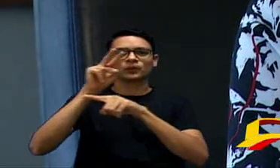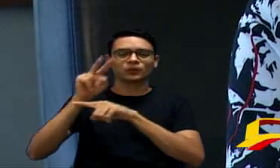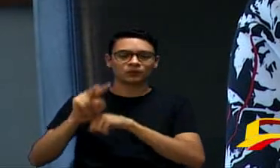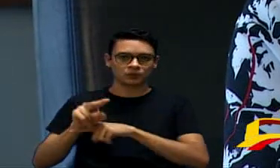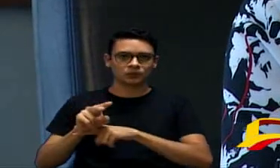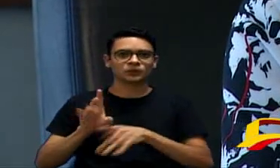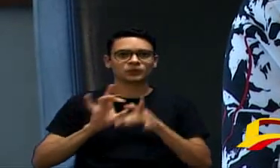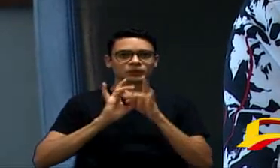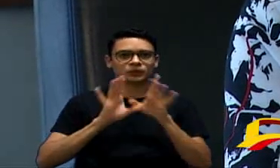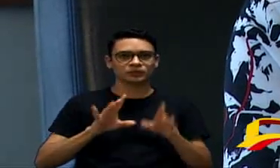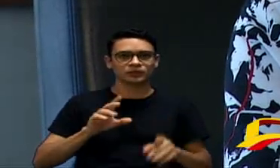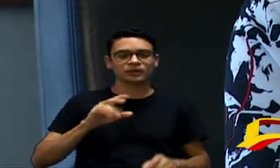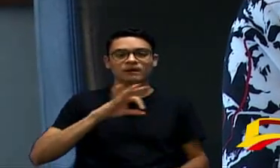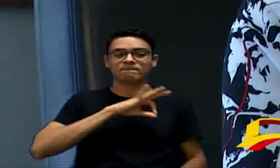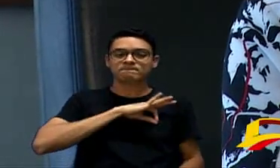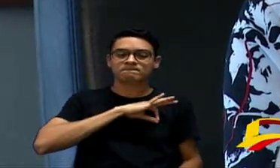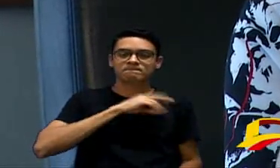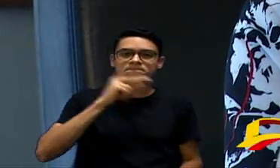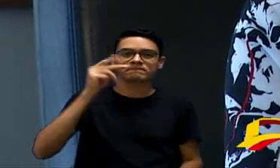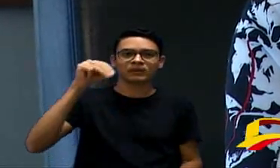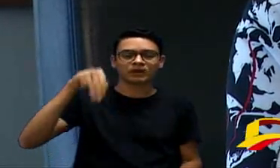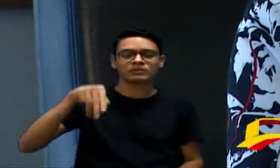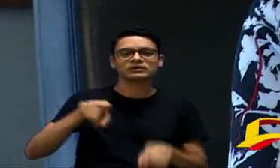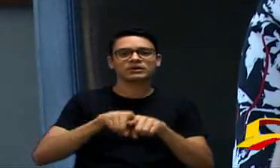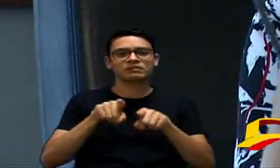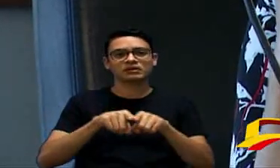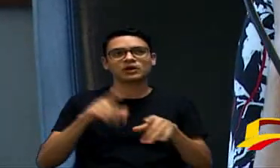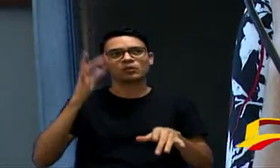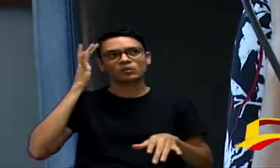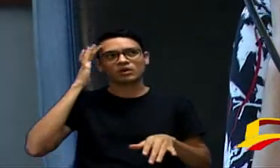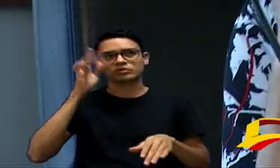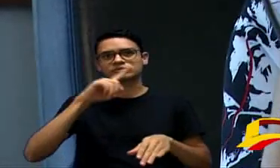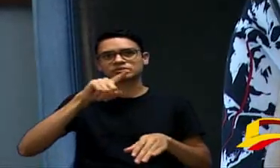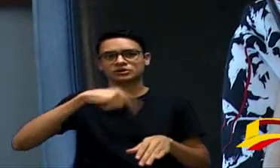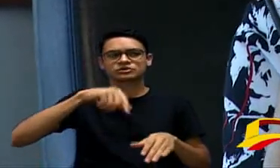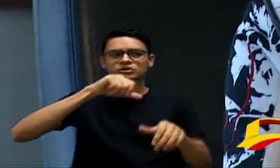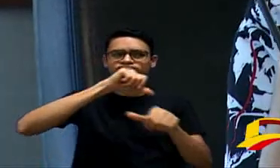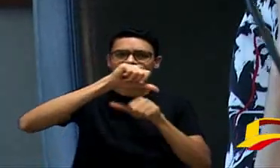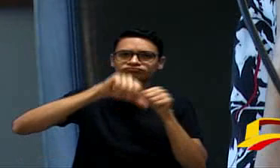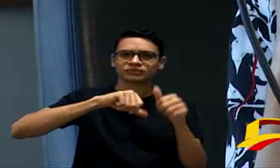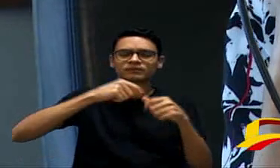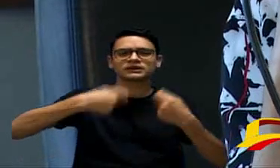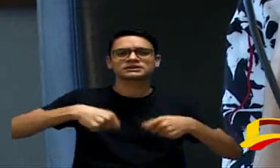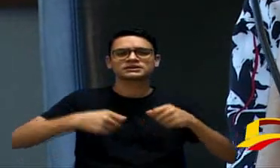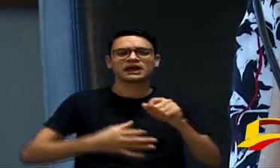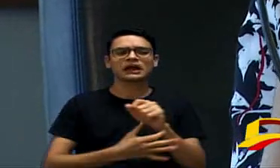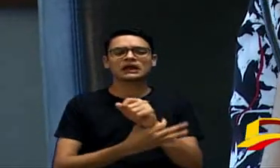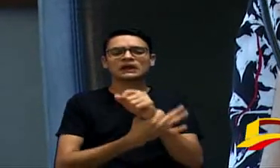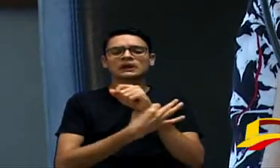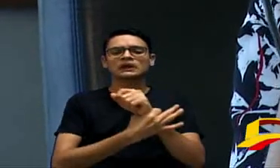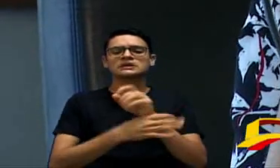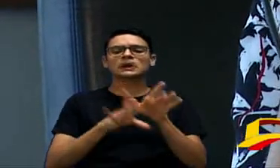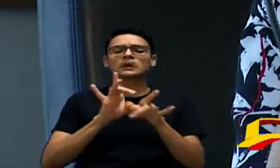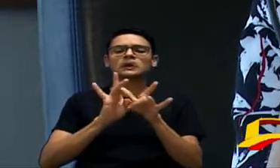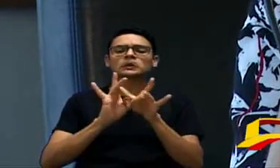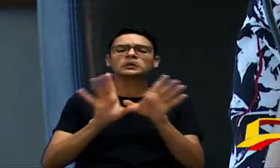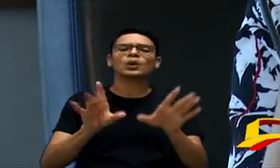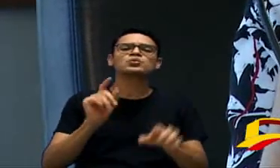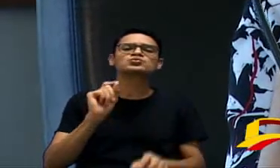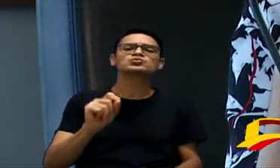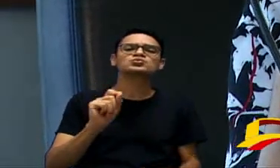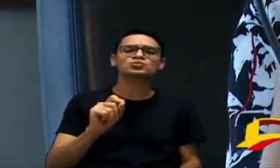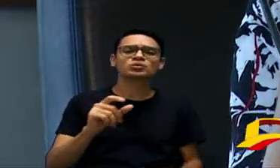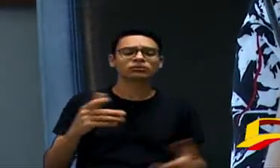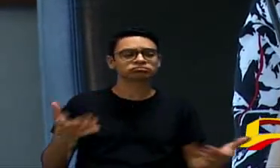mas o que a gente precisa é até mudar o formato. O que é a segurança pública? Qual que é a função, né, da segurança